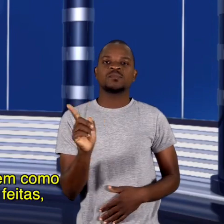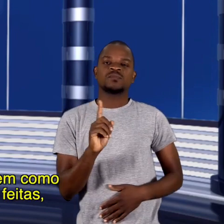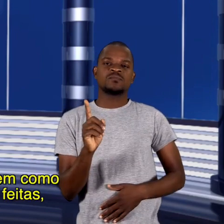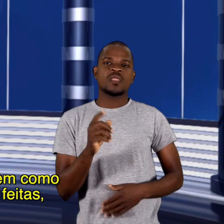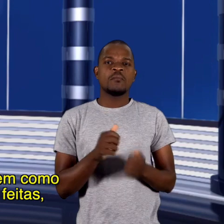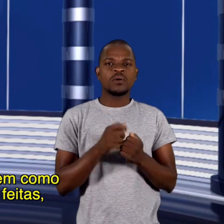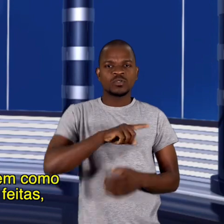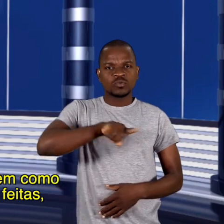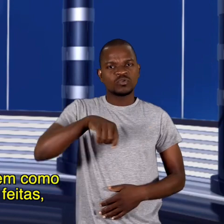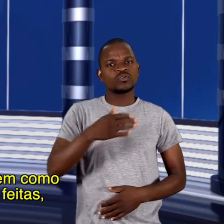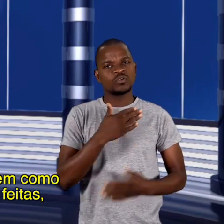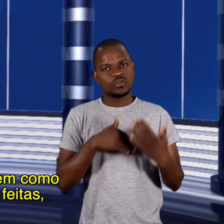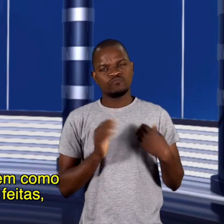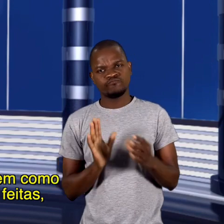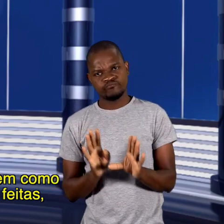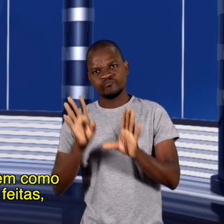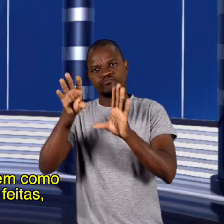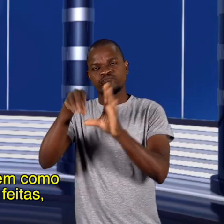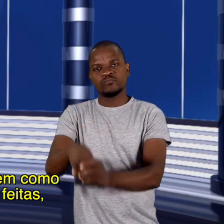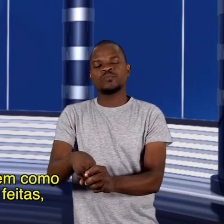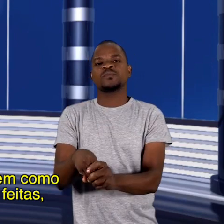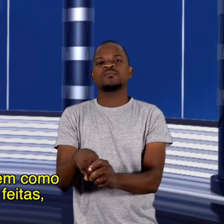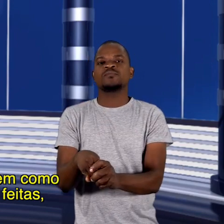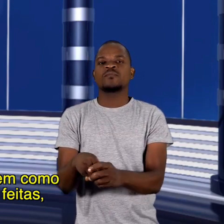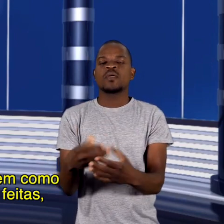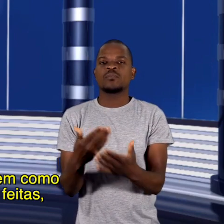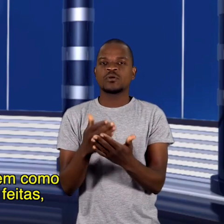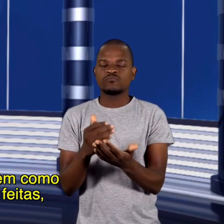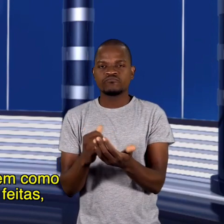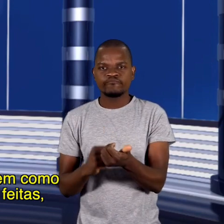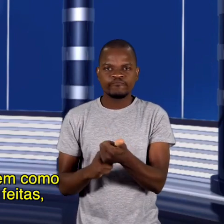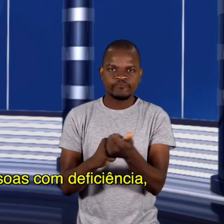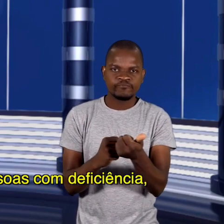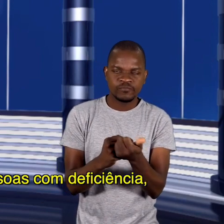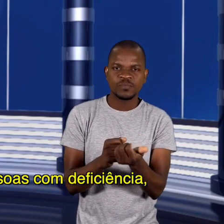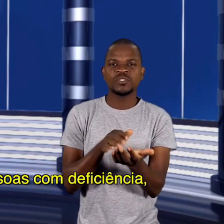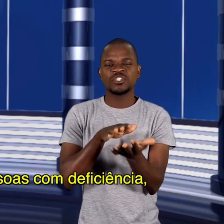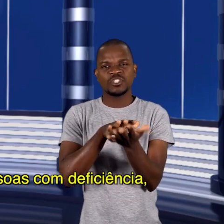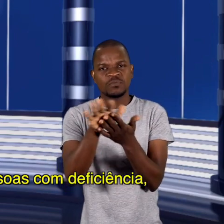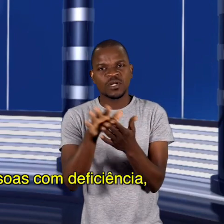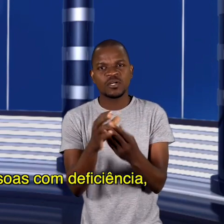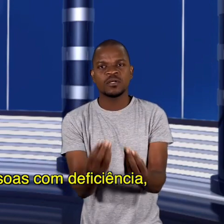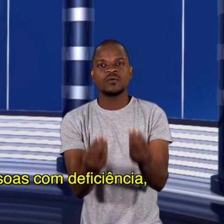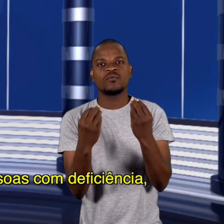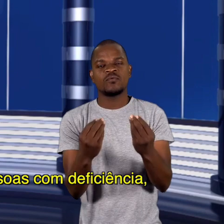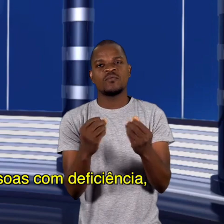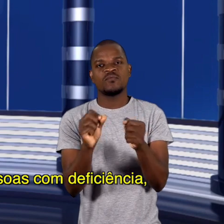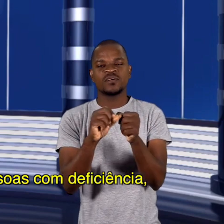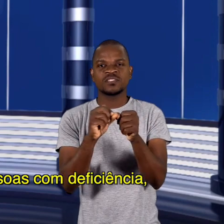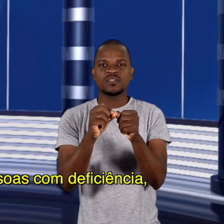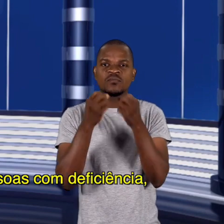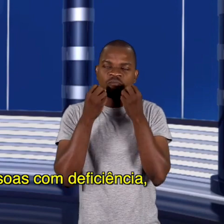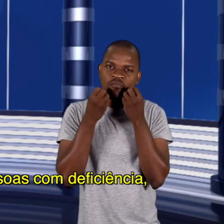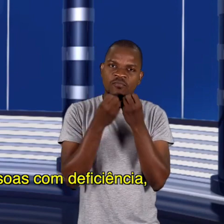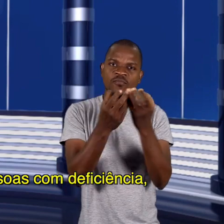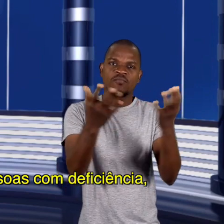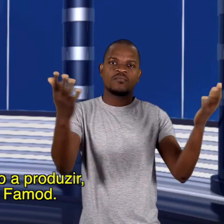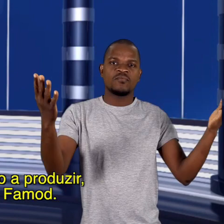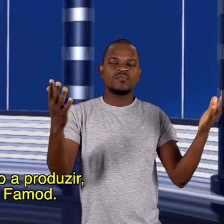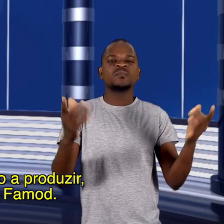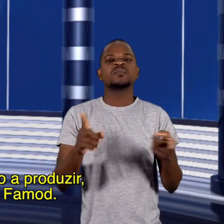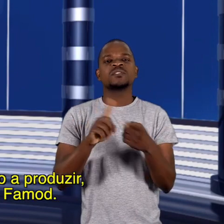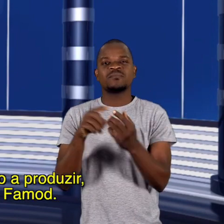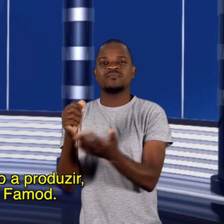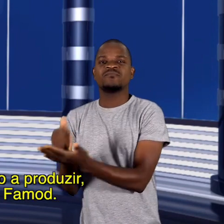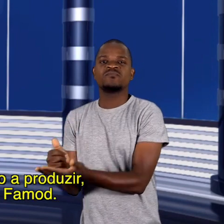assessorar dizer como é que as mensagens devem ser feitas como os apoios devem ser feitos para as pessoas com deficiência porque